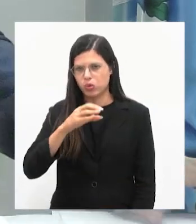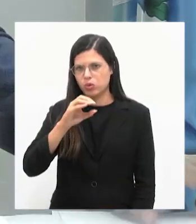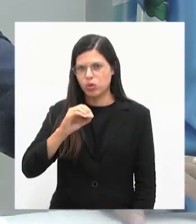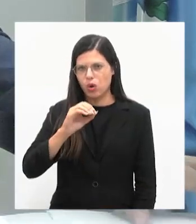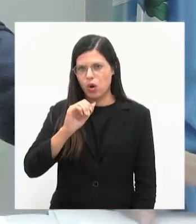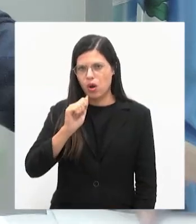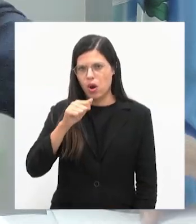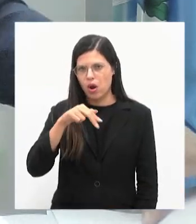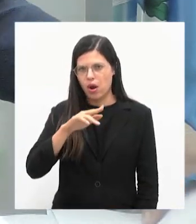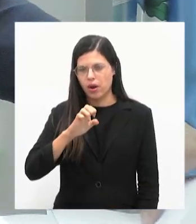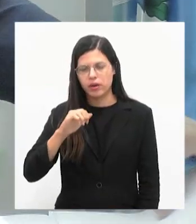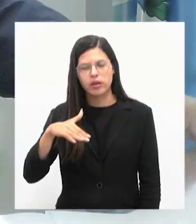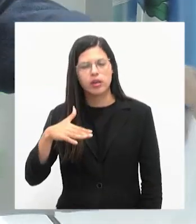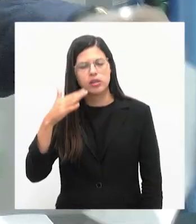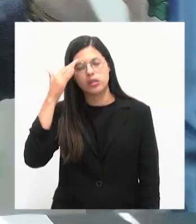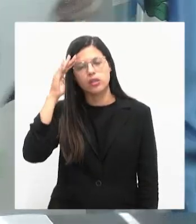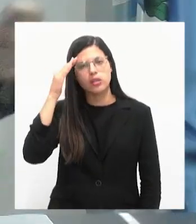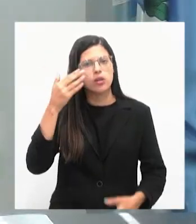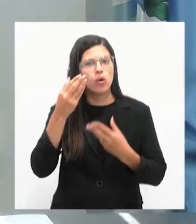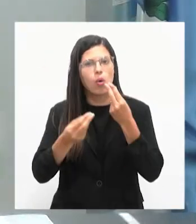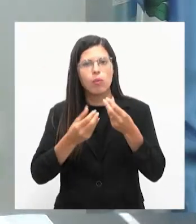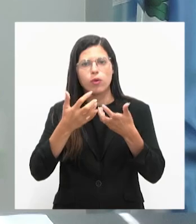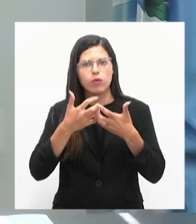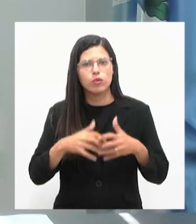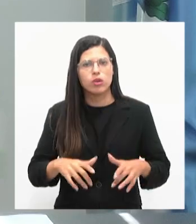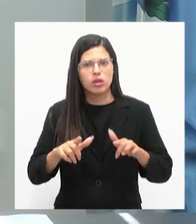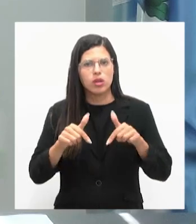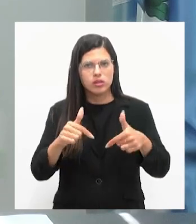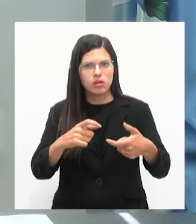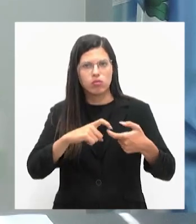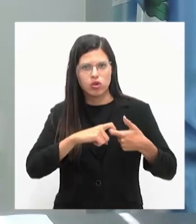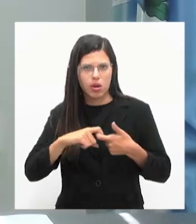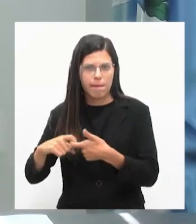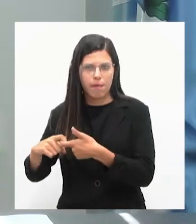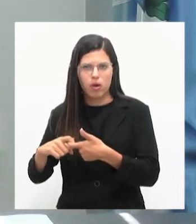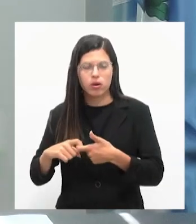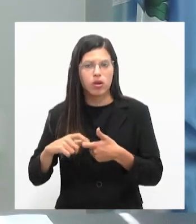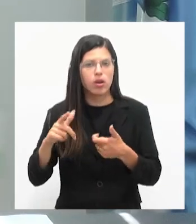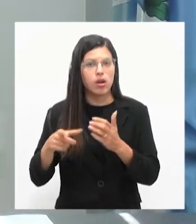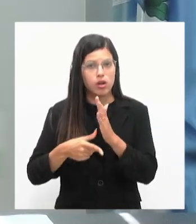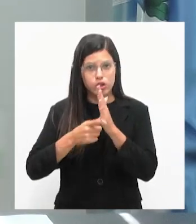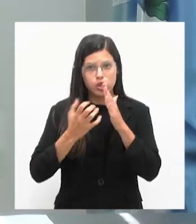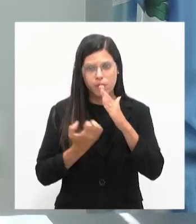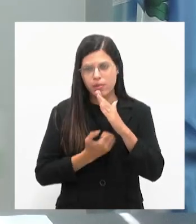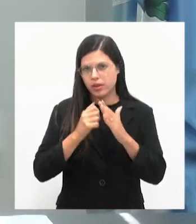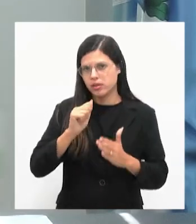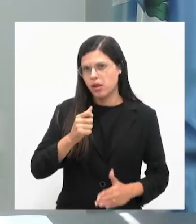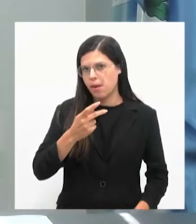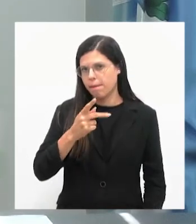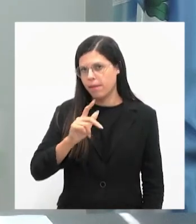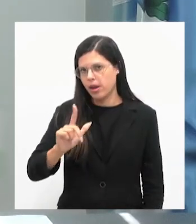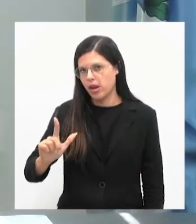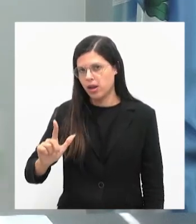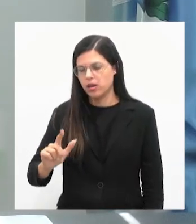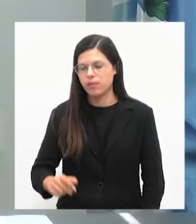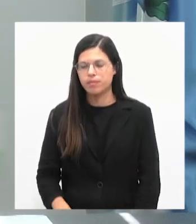como é que funciona a operação de reboque. Quando era a APL, numa